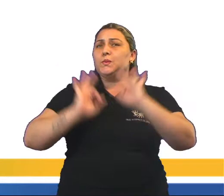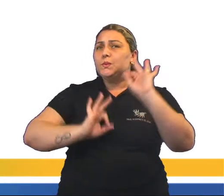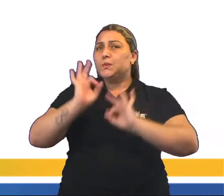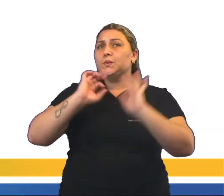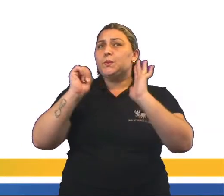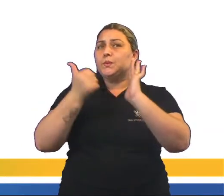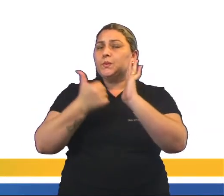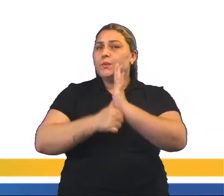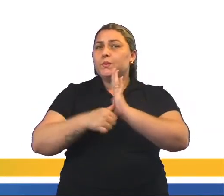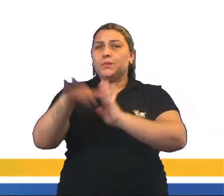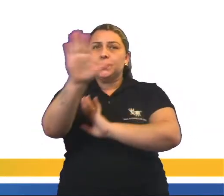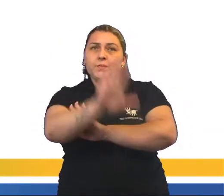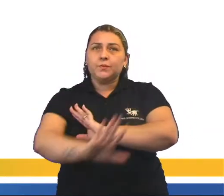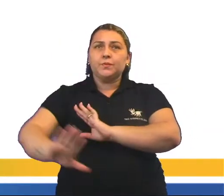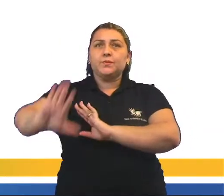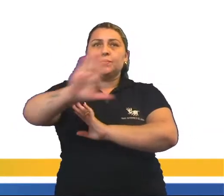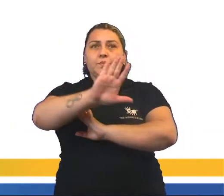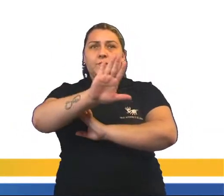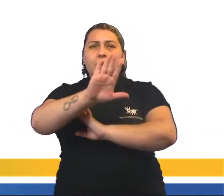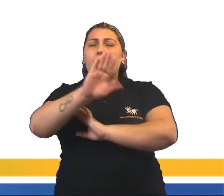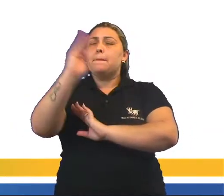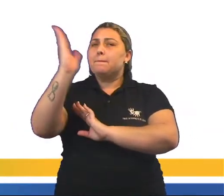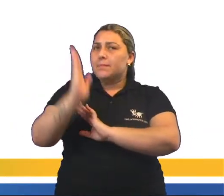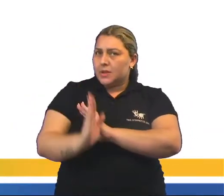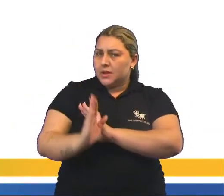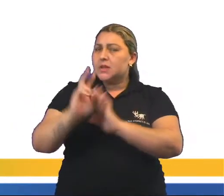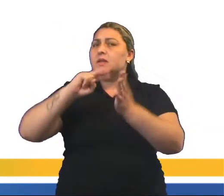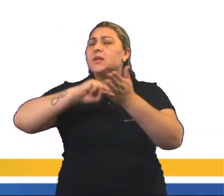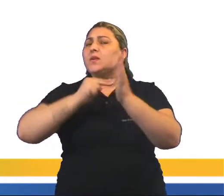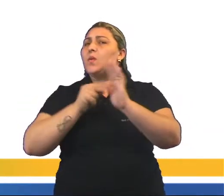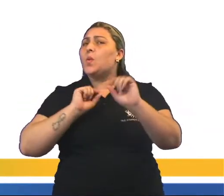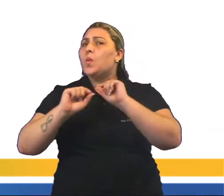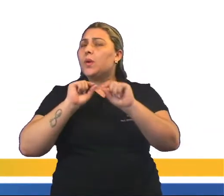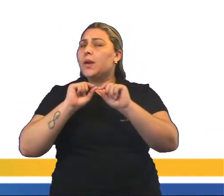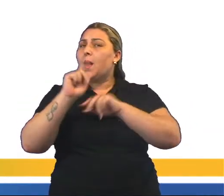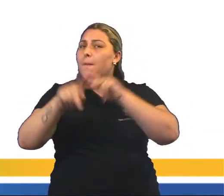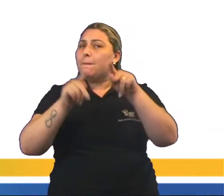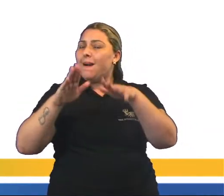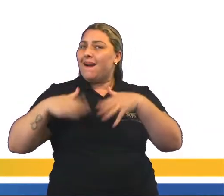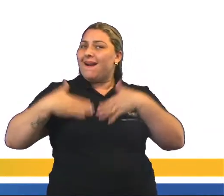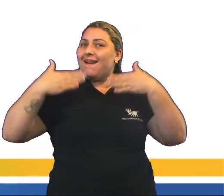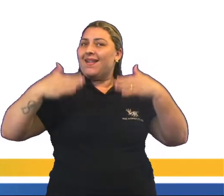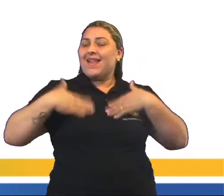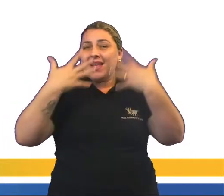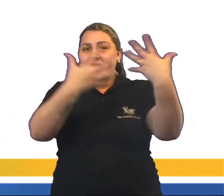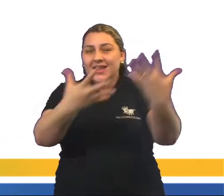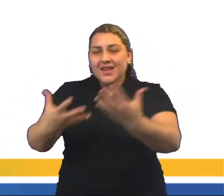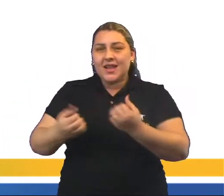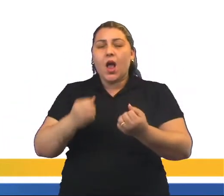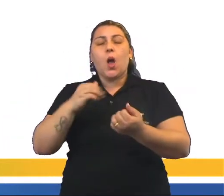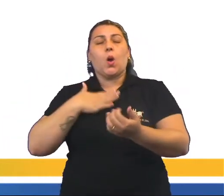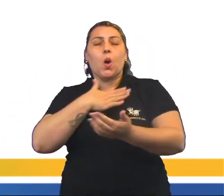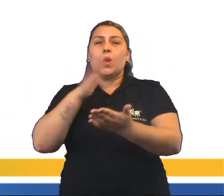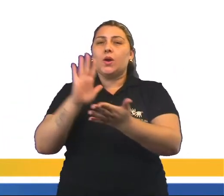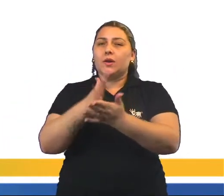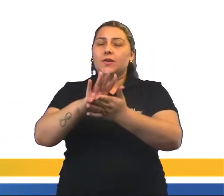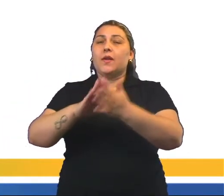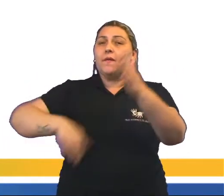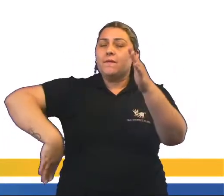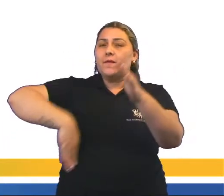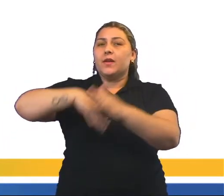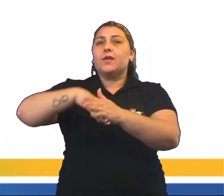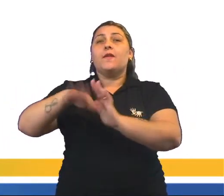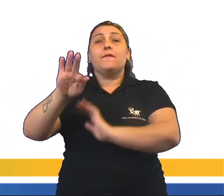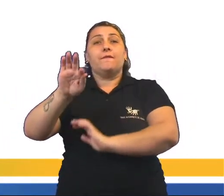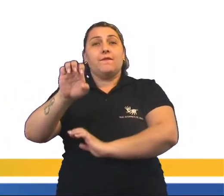Construindo a identidade nacional. Será que ser brasileiro significa ser um povo alegre e hospitaleiro, que gosta de samba, futebol, feijoada